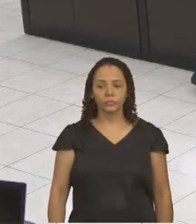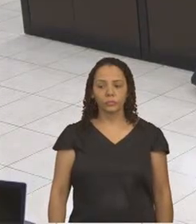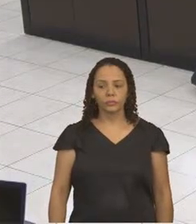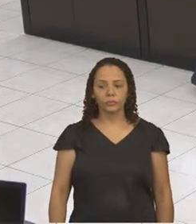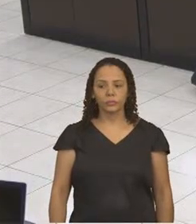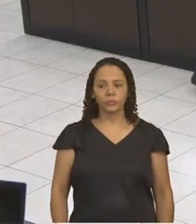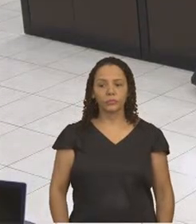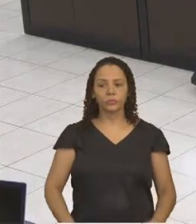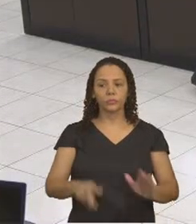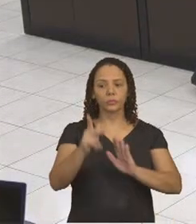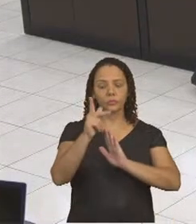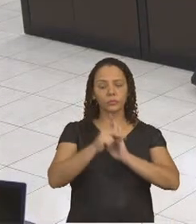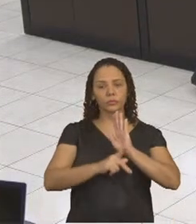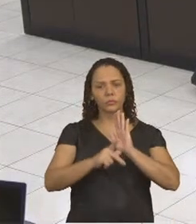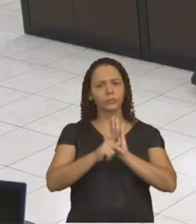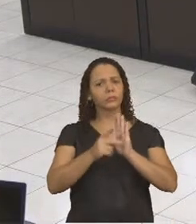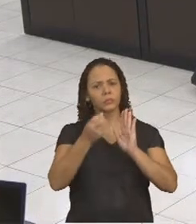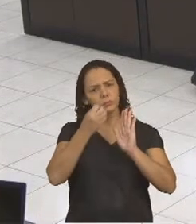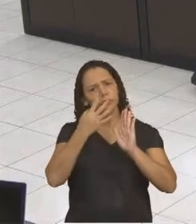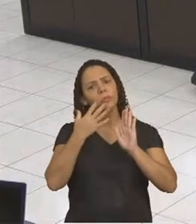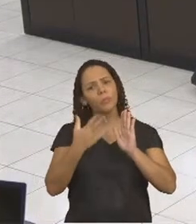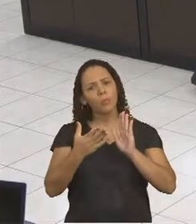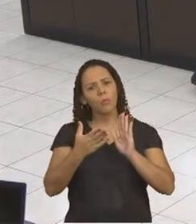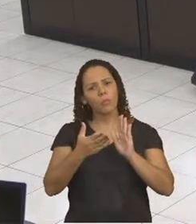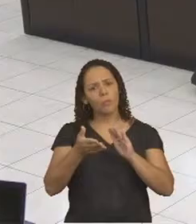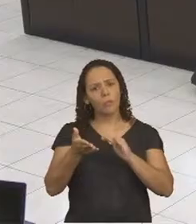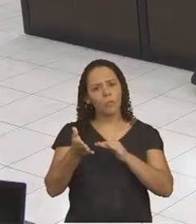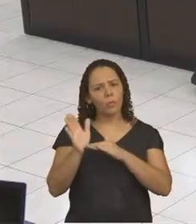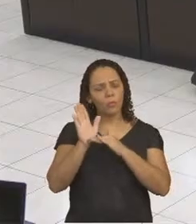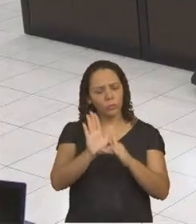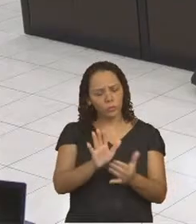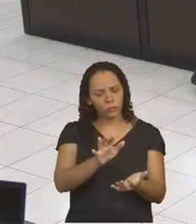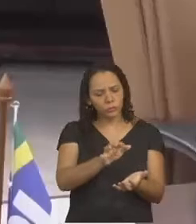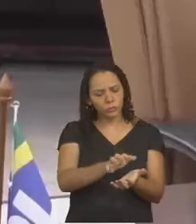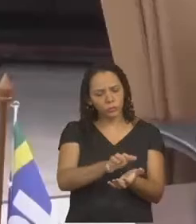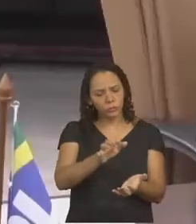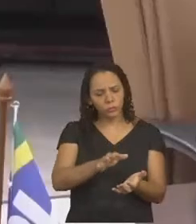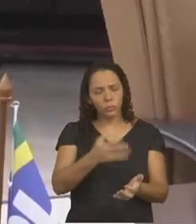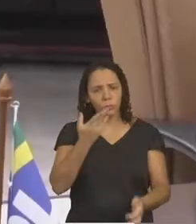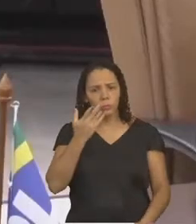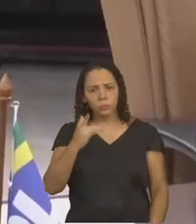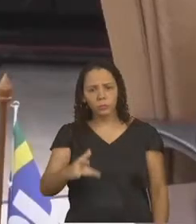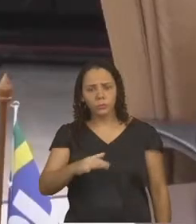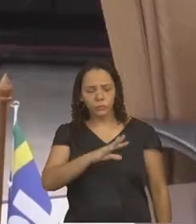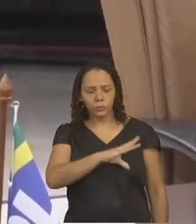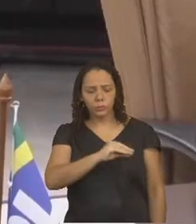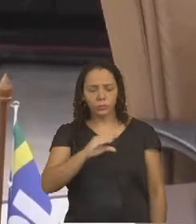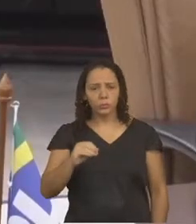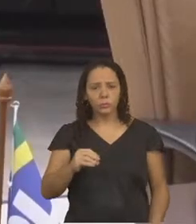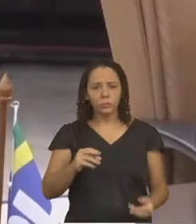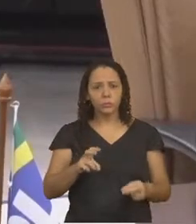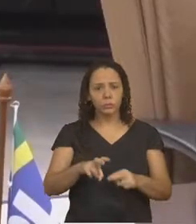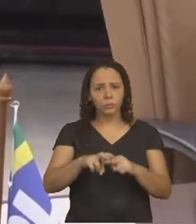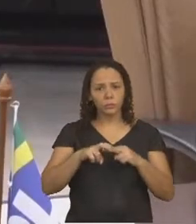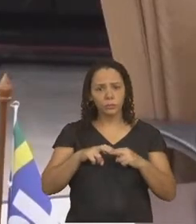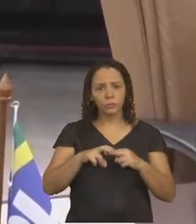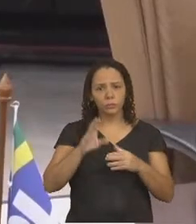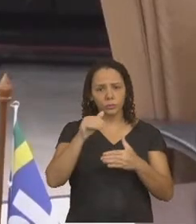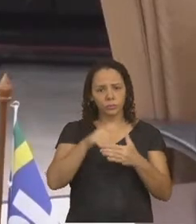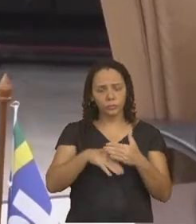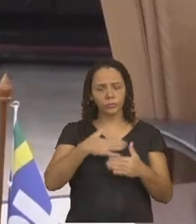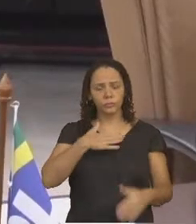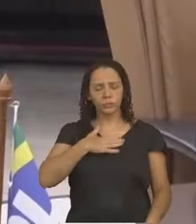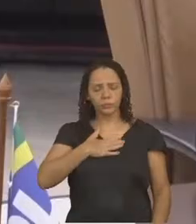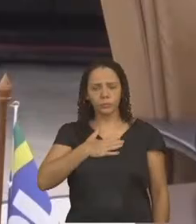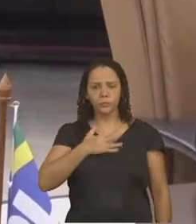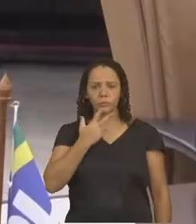É um projeto que é muito bom para os idosos, as crianças, adolescentes. Então, esse voto desse vereador